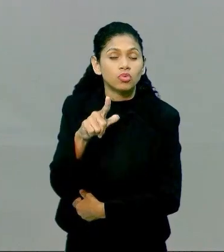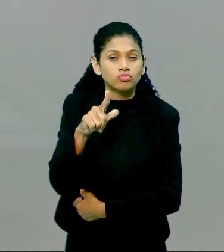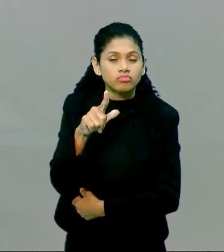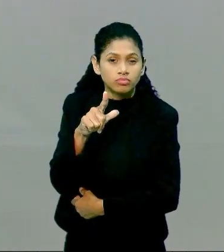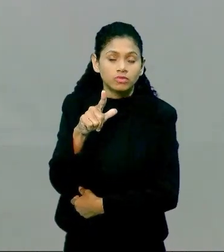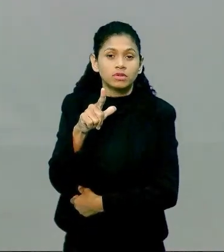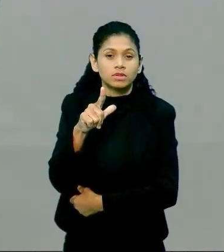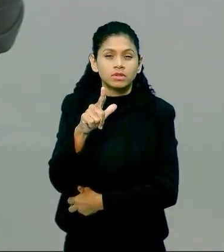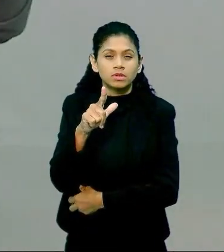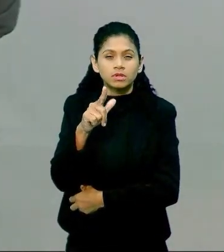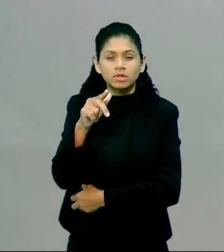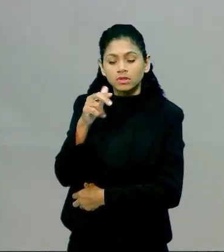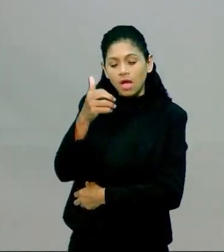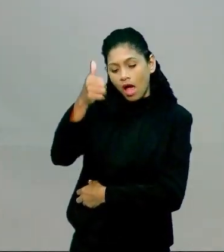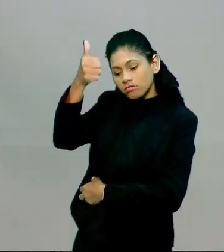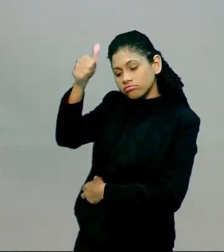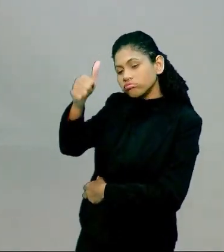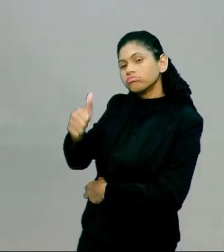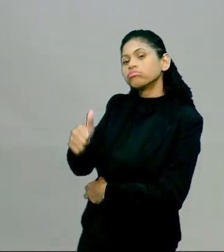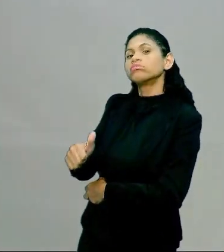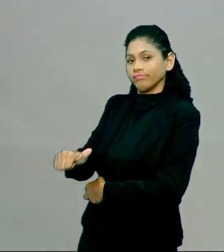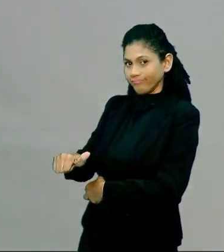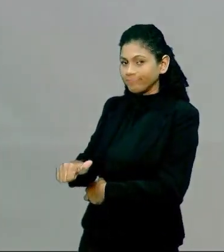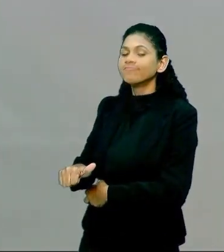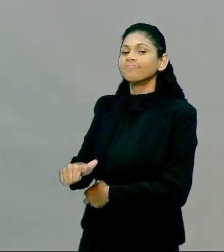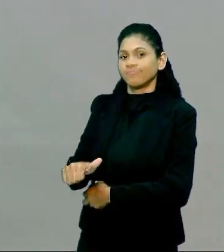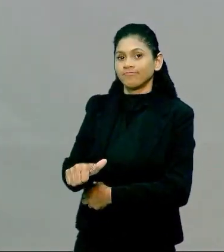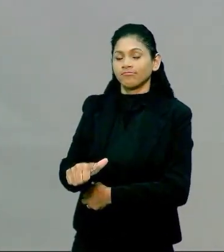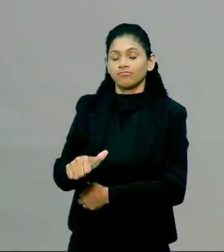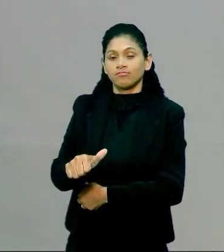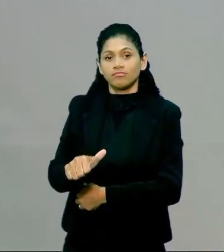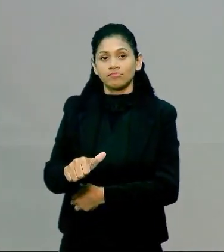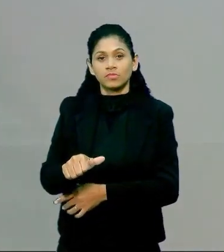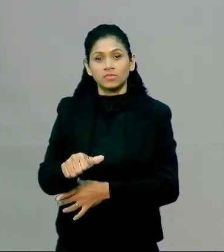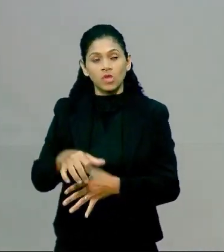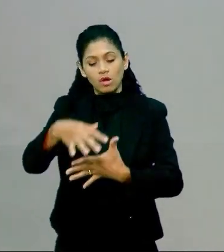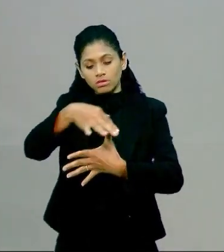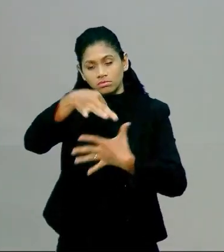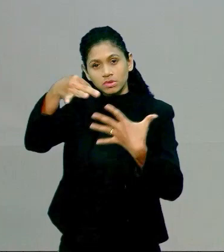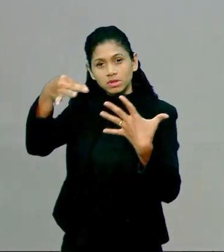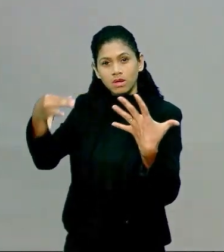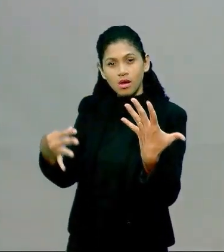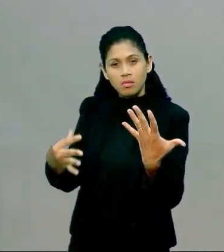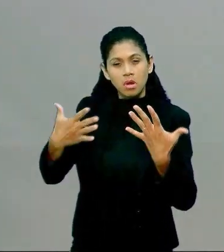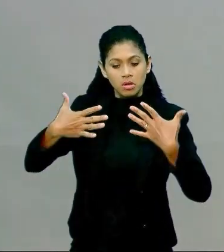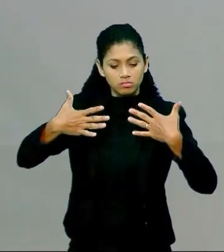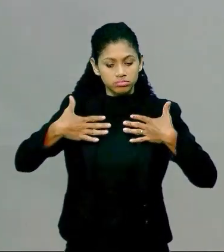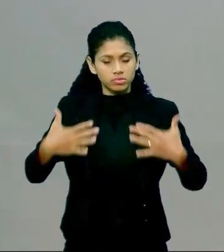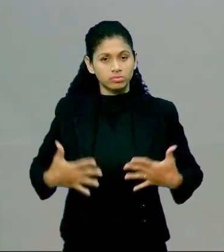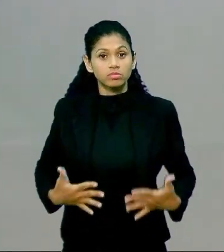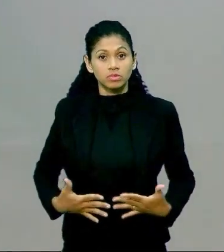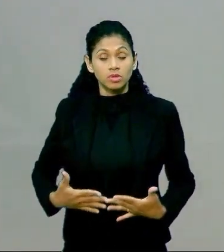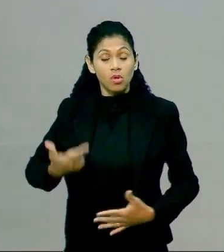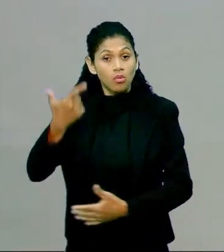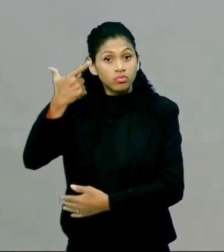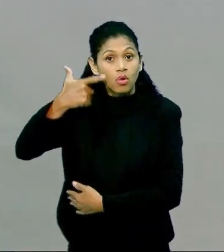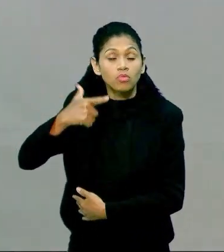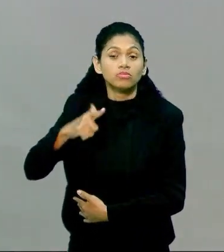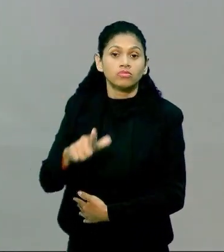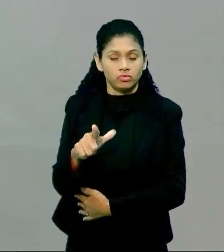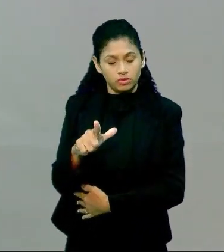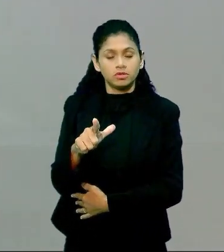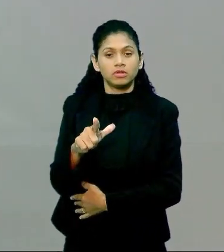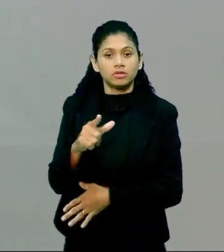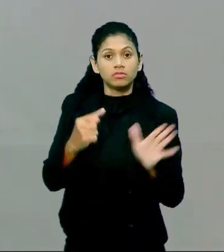incorporar ou analisar uma conjectura de elementos corporais que eu posso fazer só pelas minhas vestes.